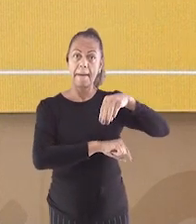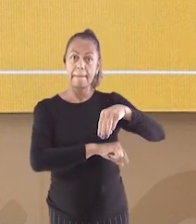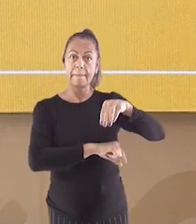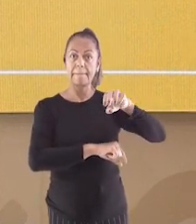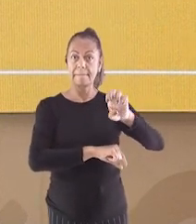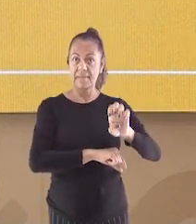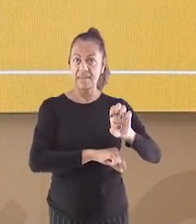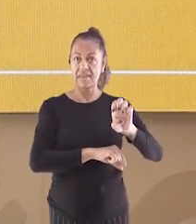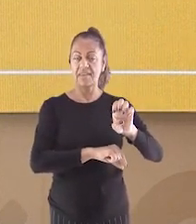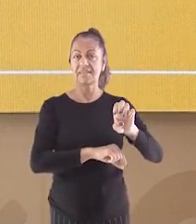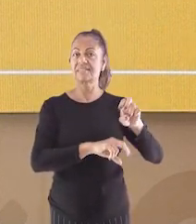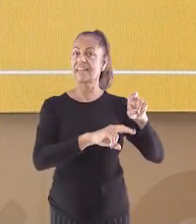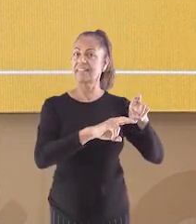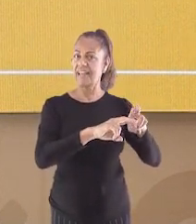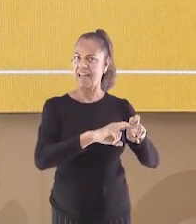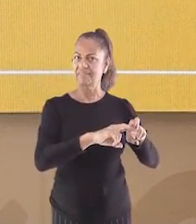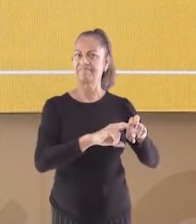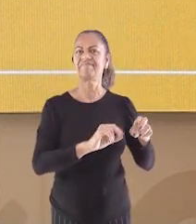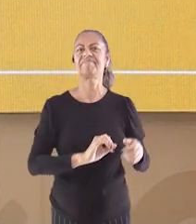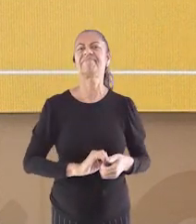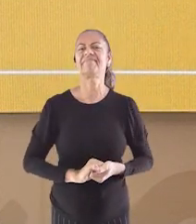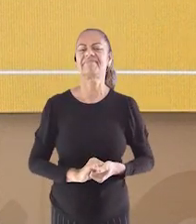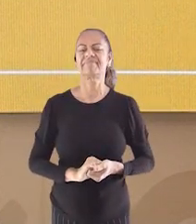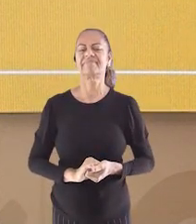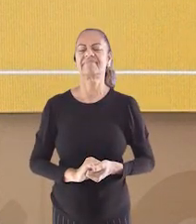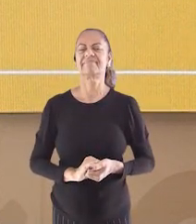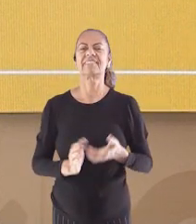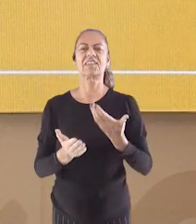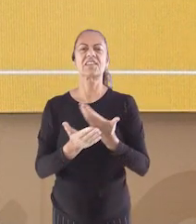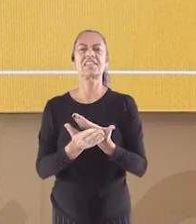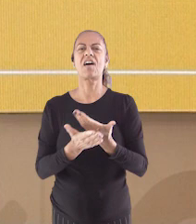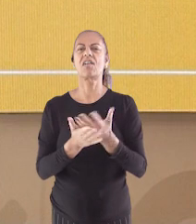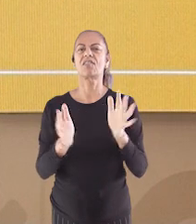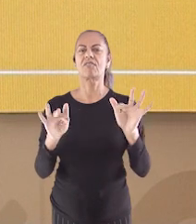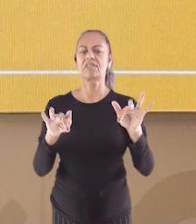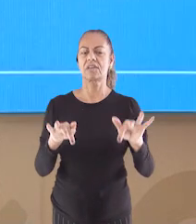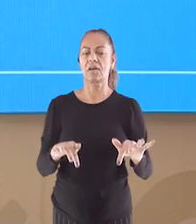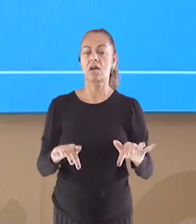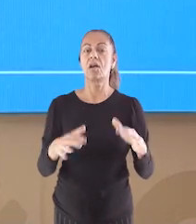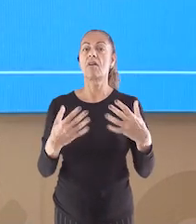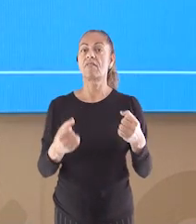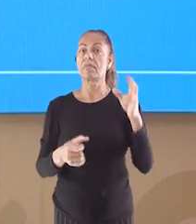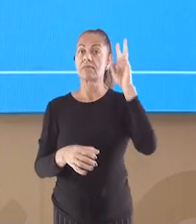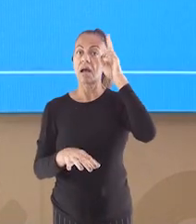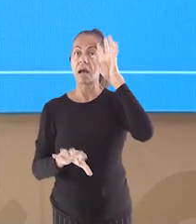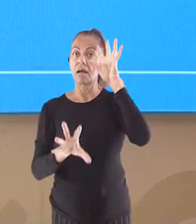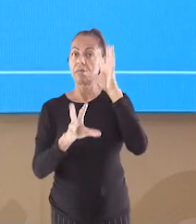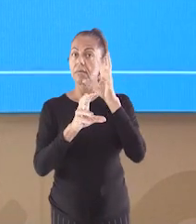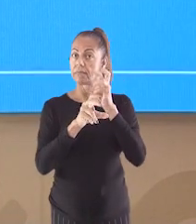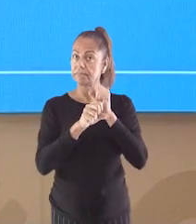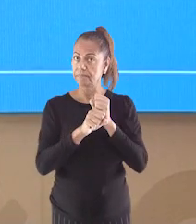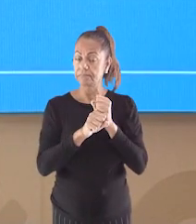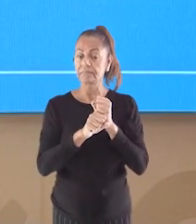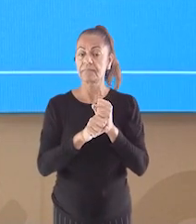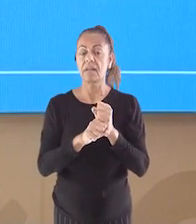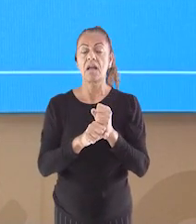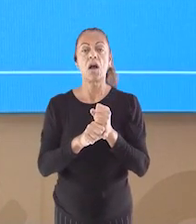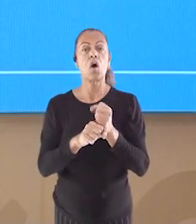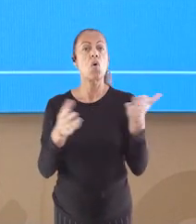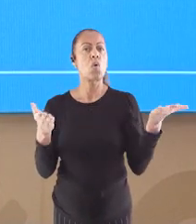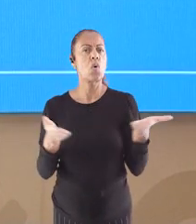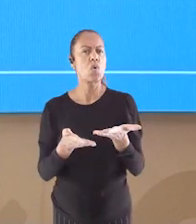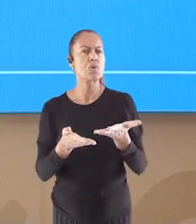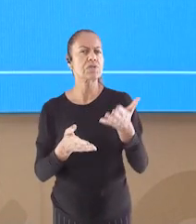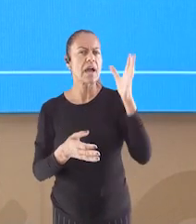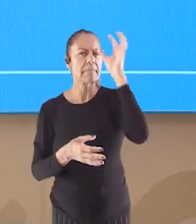me sentar, por favor. Nossa aula está chegando ao fim. Vamos relembrar o que vimos hoje.